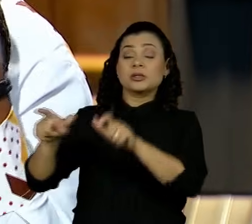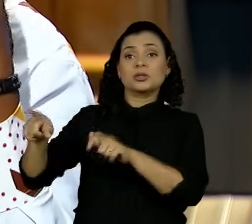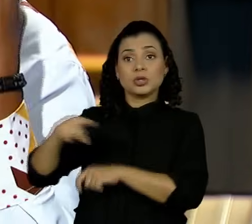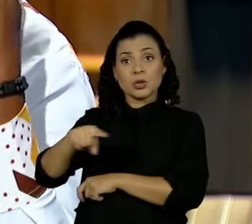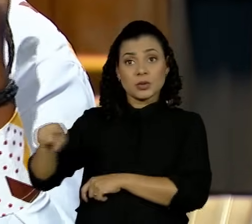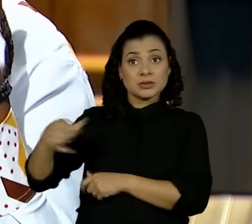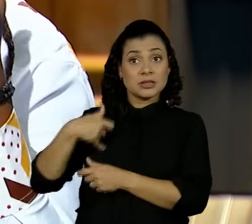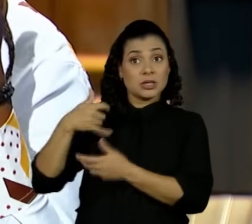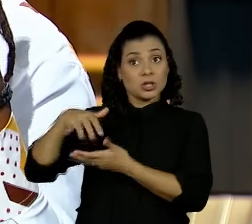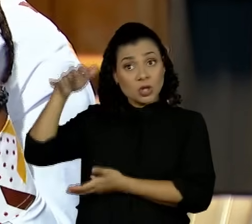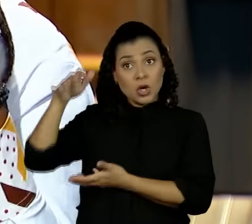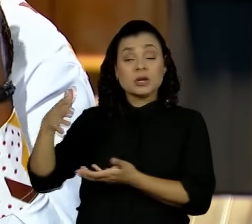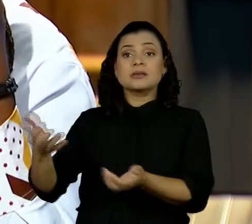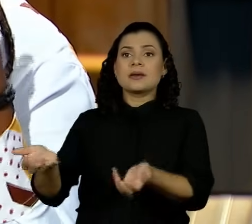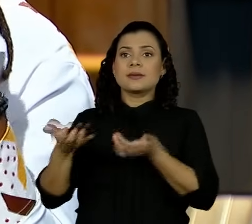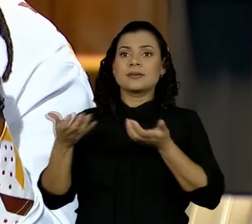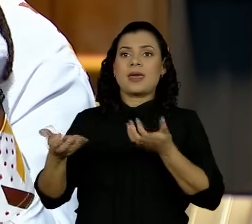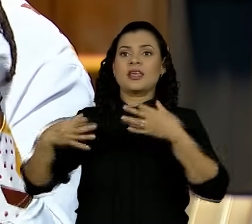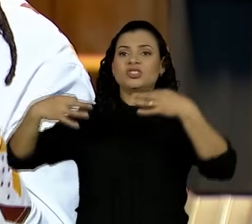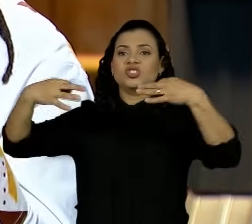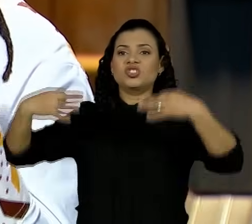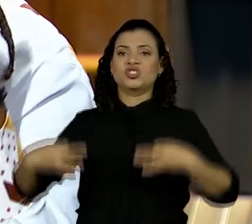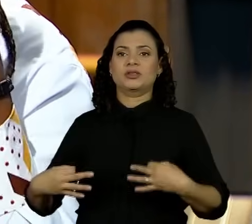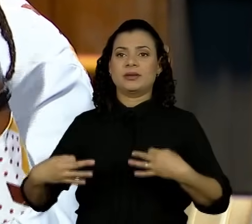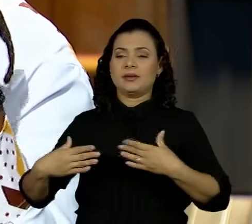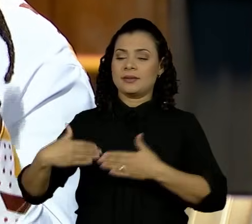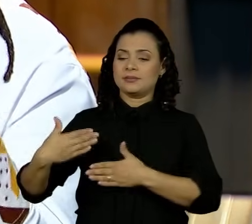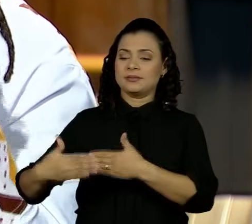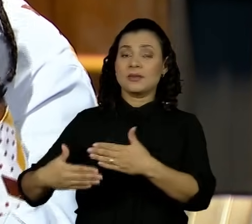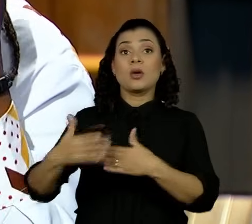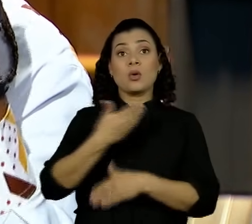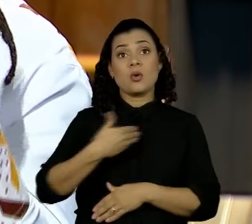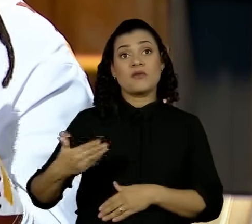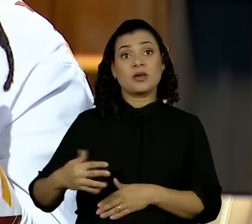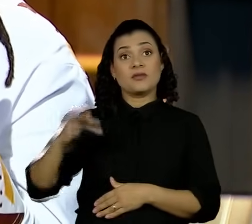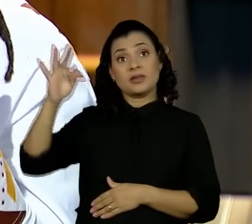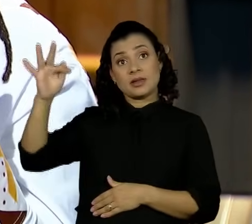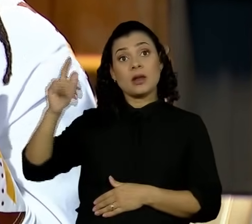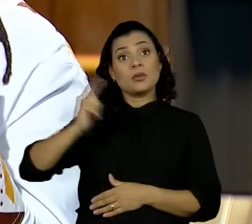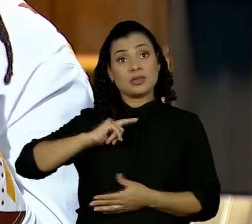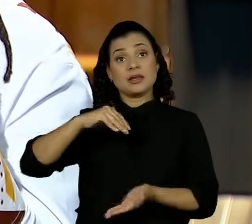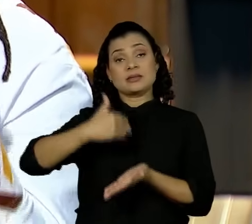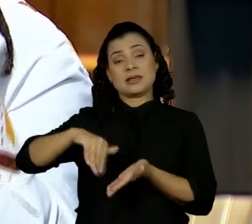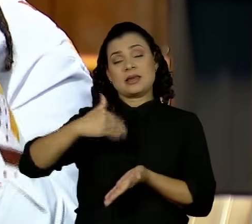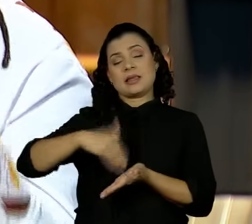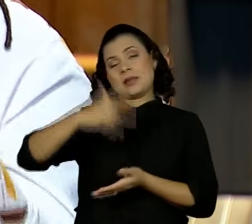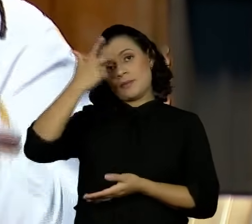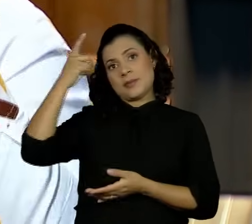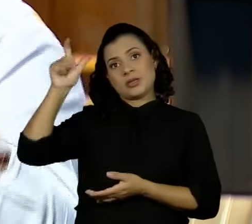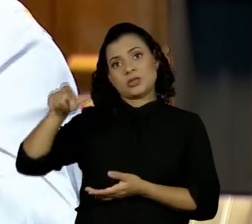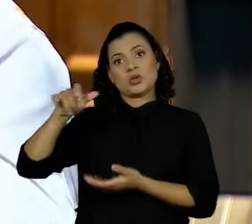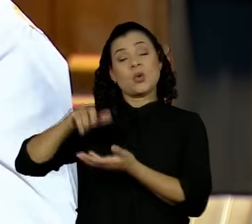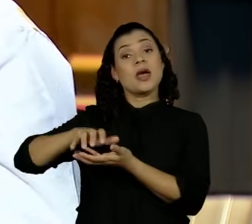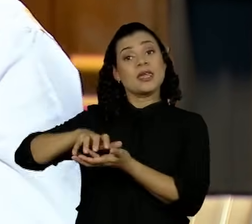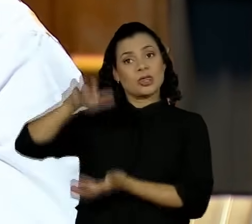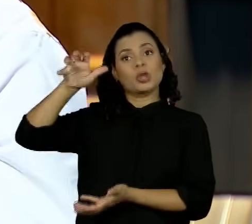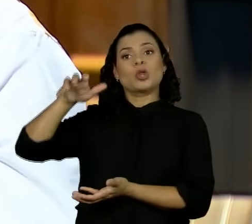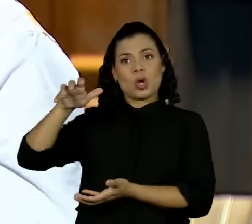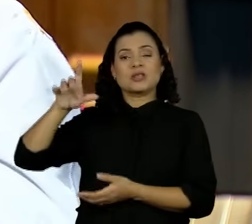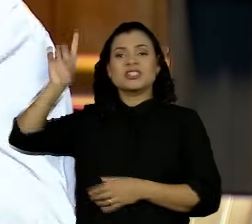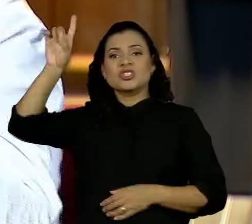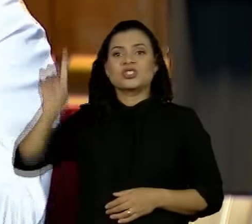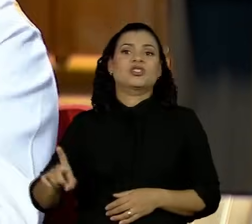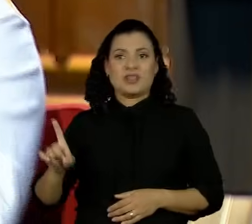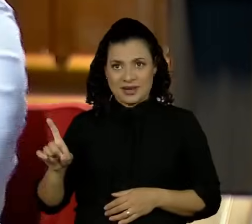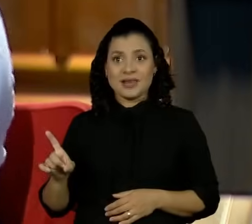idosas e pessoas que queiram envelhecer com dignidade, saibam que o governo federal tem uma secretaria para pensar o direito das pessoas